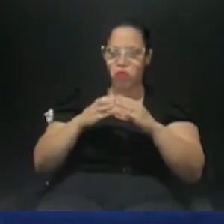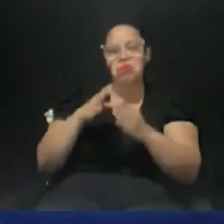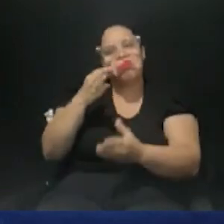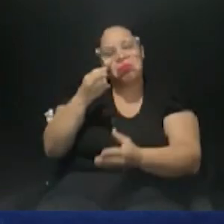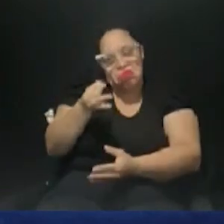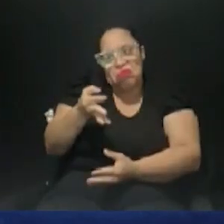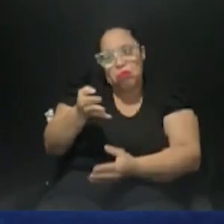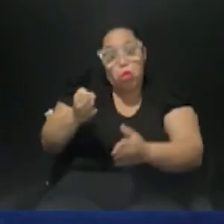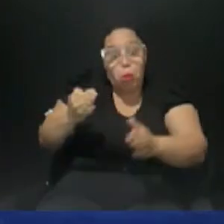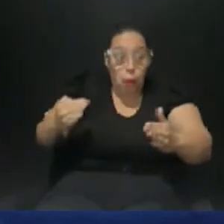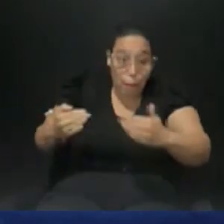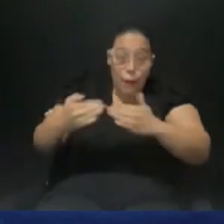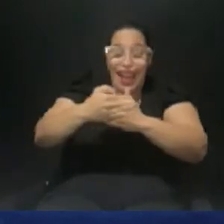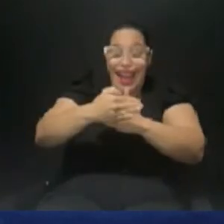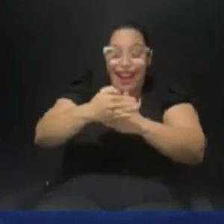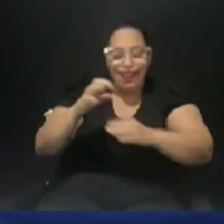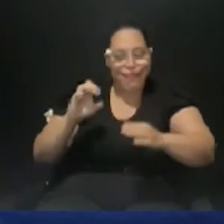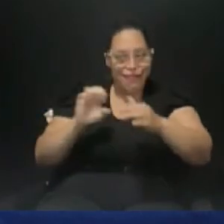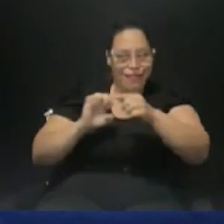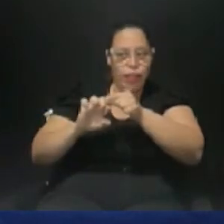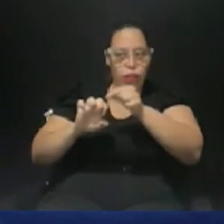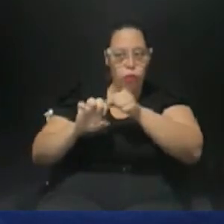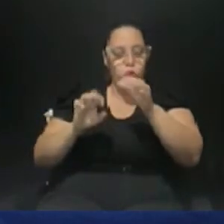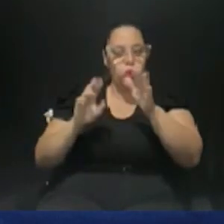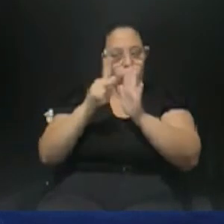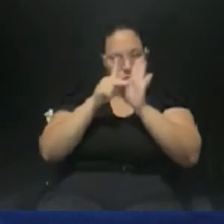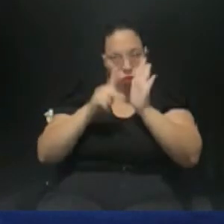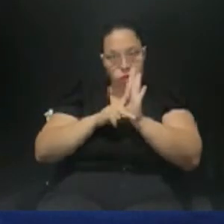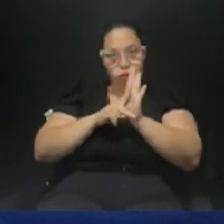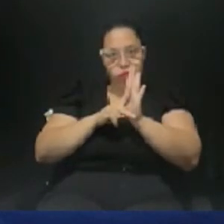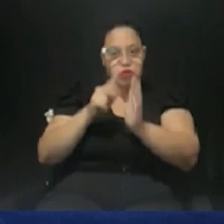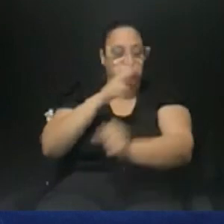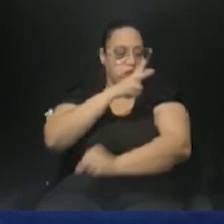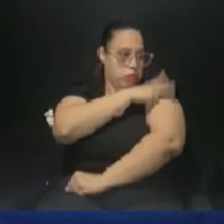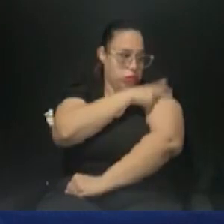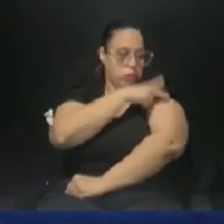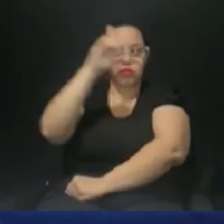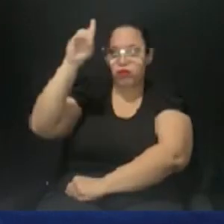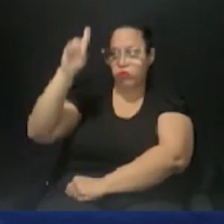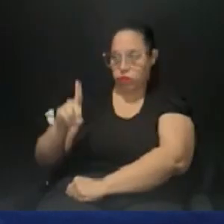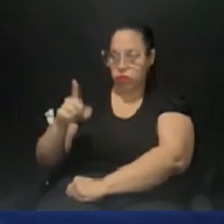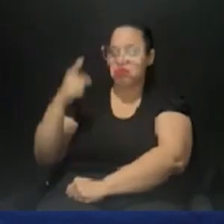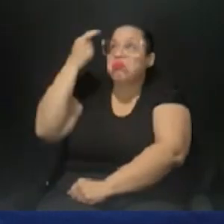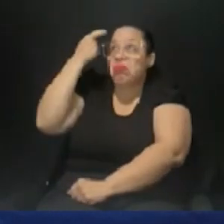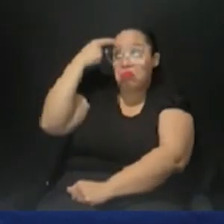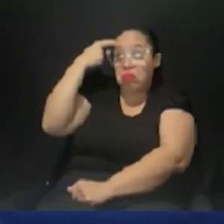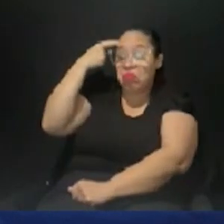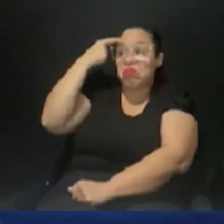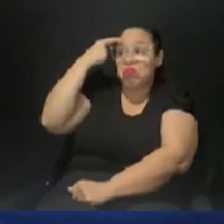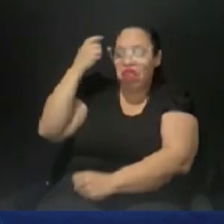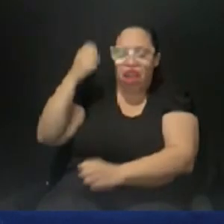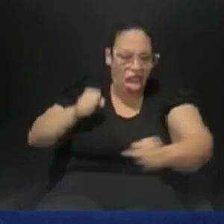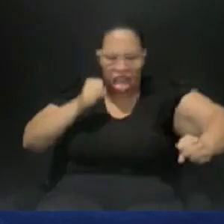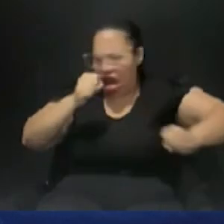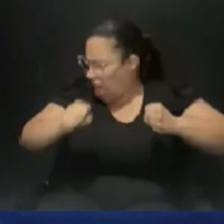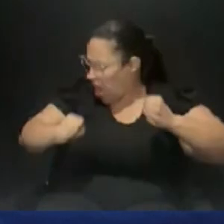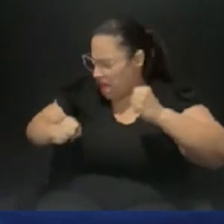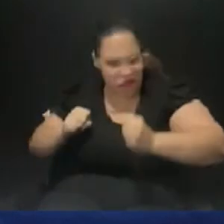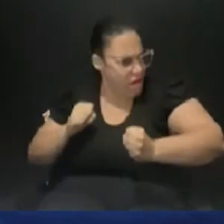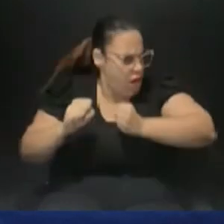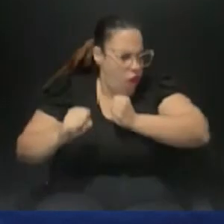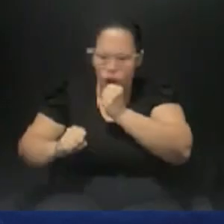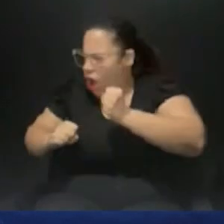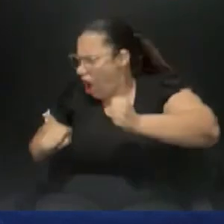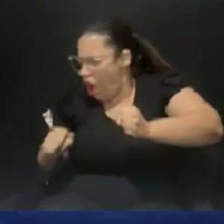pensa, que corre atrás, né, tenha o seu valor. Mas o que faz a coisa funcionar é a equipe. Como